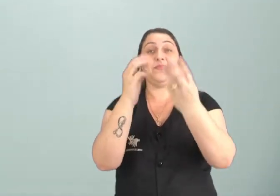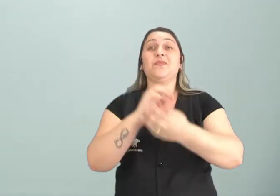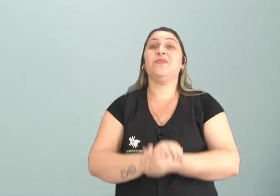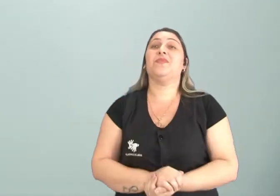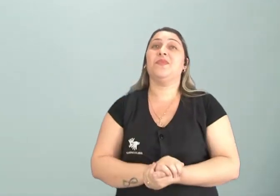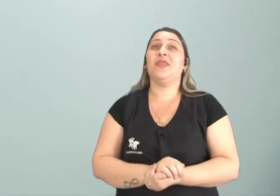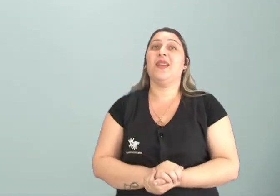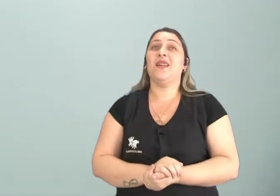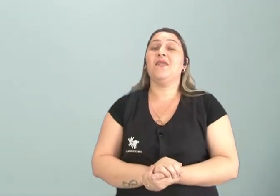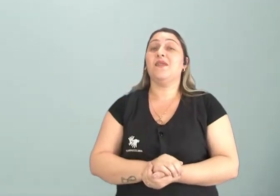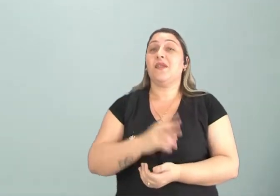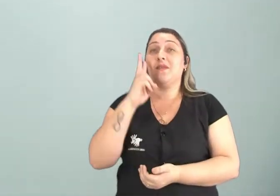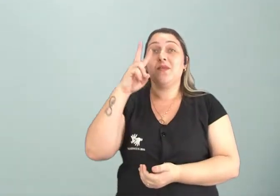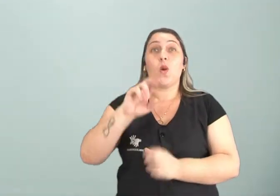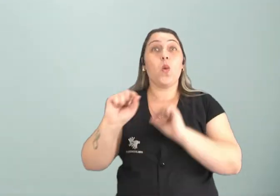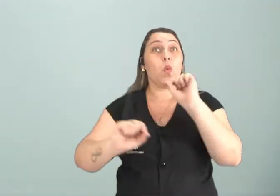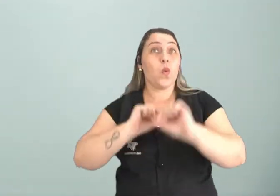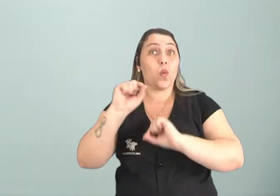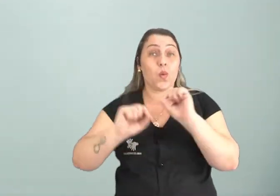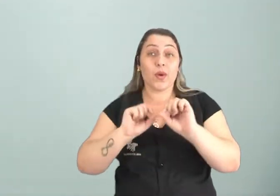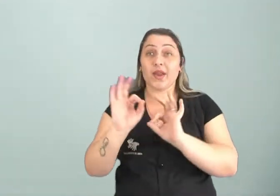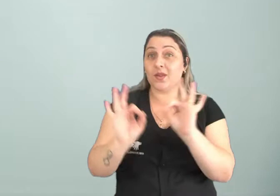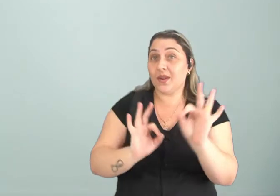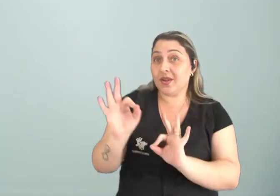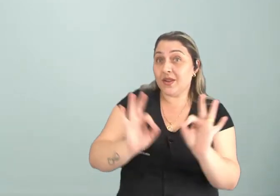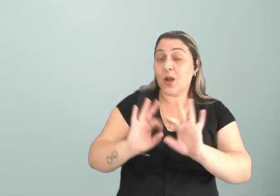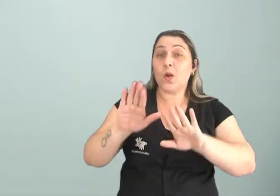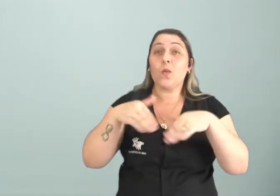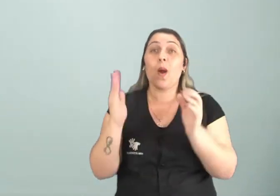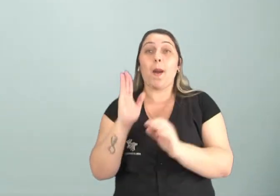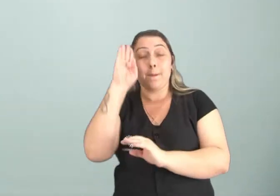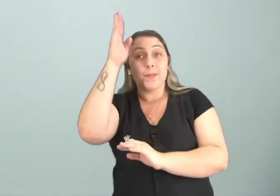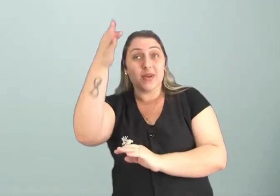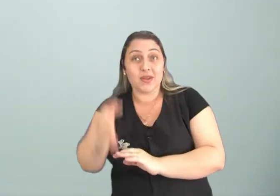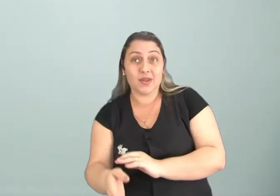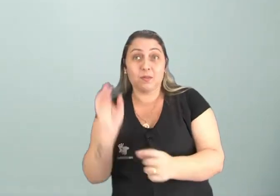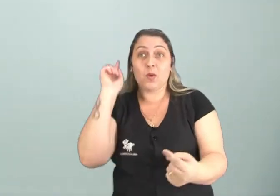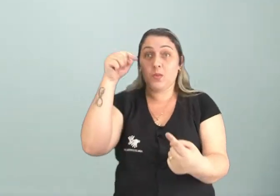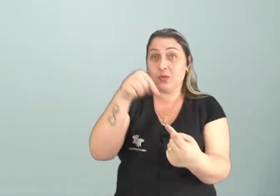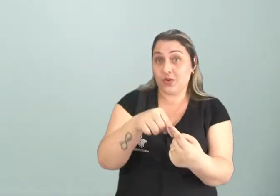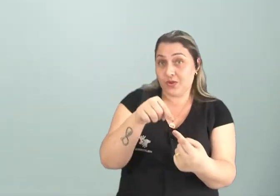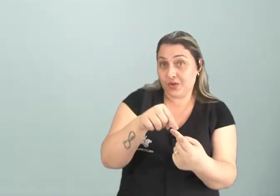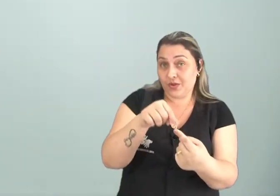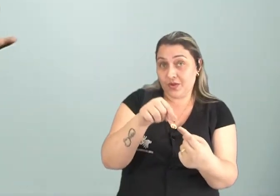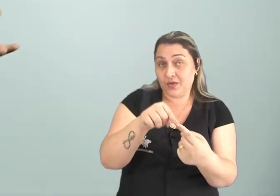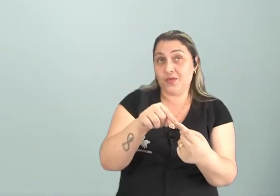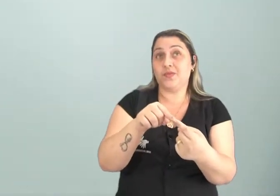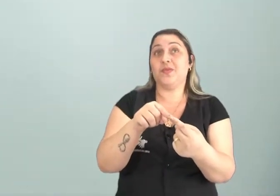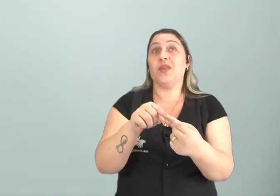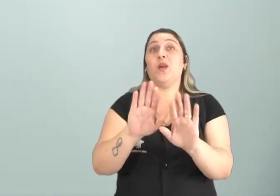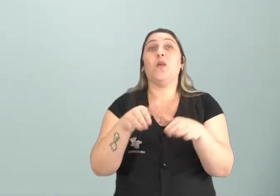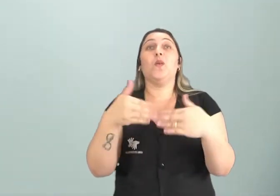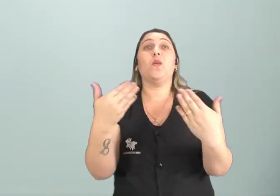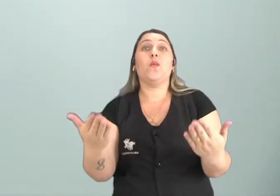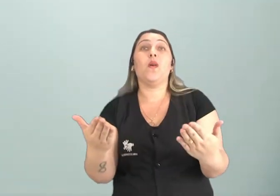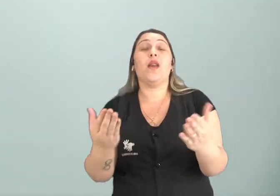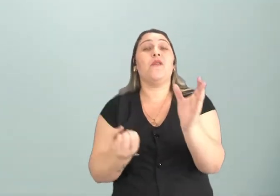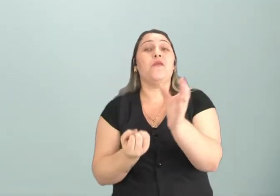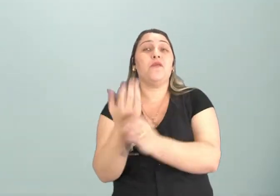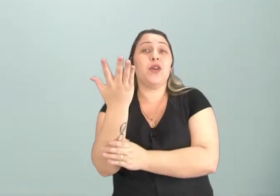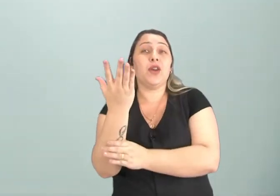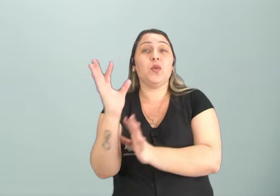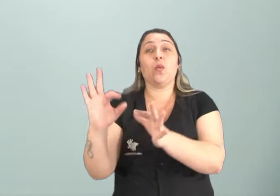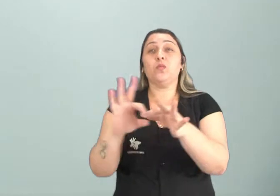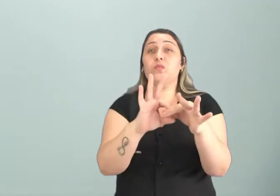ONU. Então a gente vai ver o que é essa organização, qual a sua principal finalidade e objetivo e em qual cenário ela foi criada, em